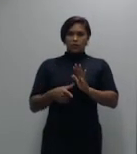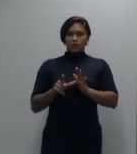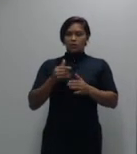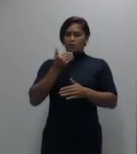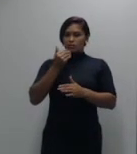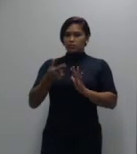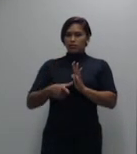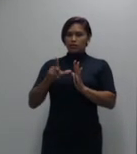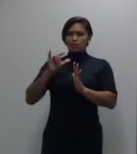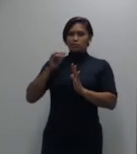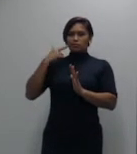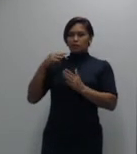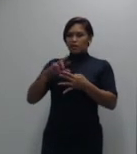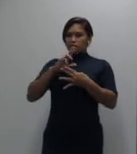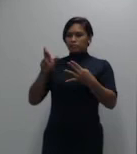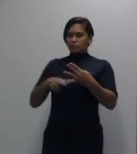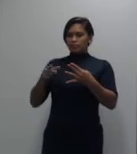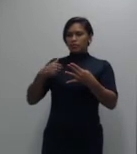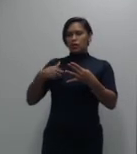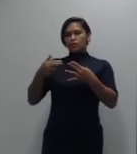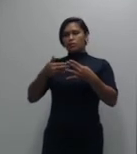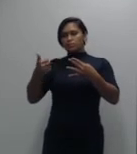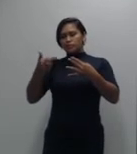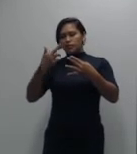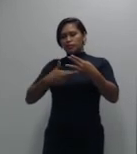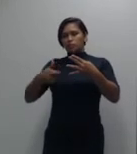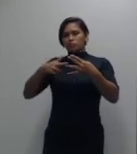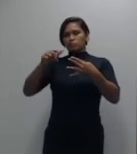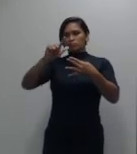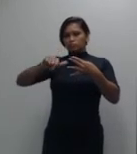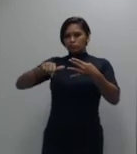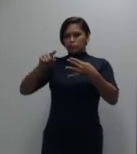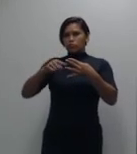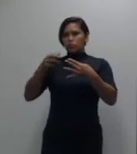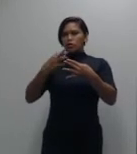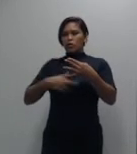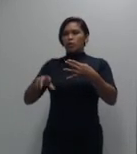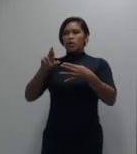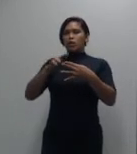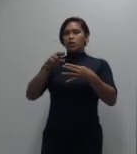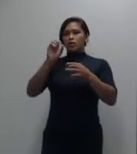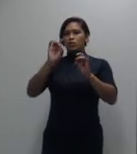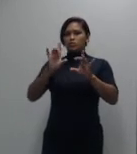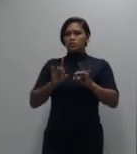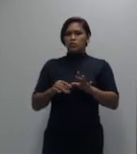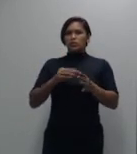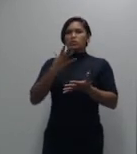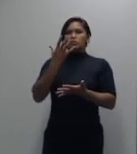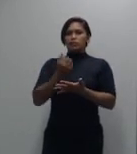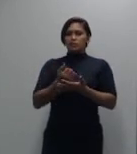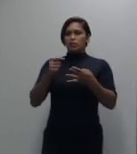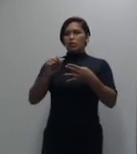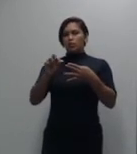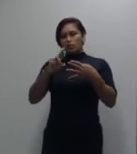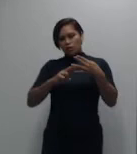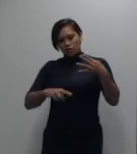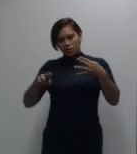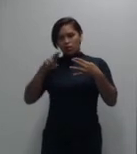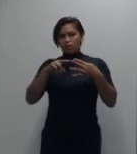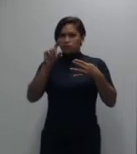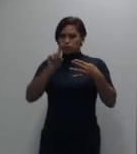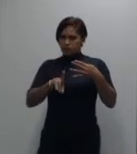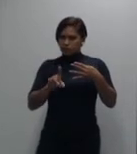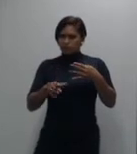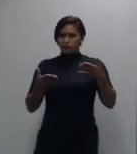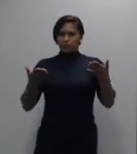foi rejeitado primeiro instante foi rejeitado pelo licitante mei recurso especial inadmitido e vem então agravo em recurso especial